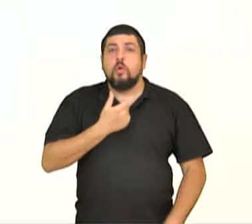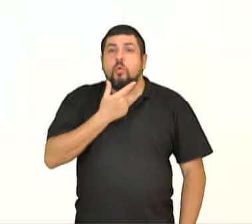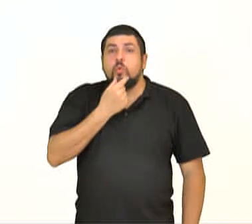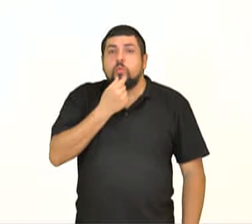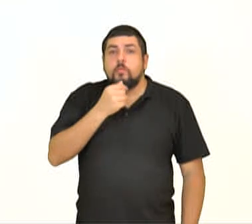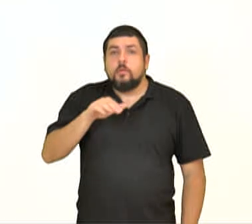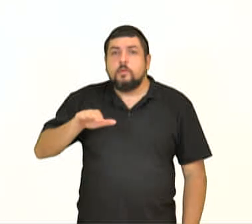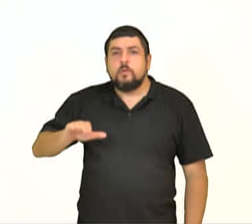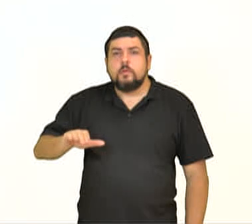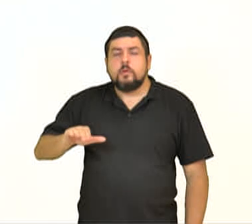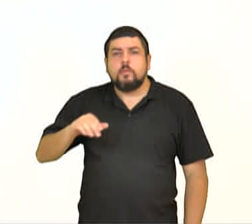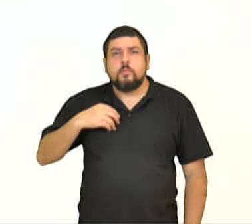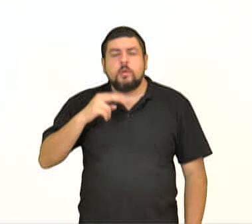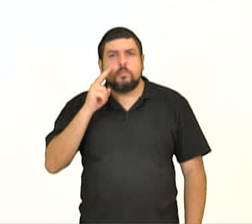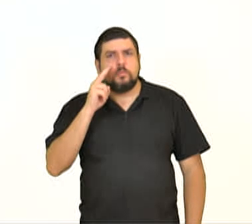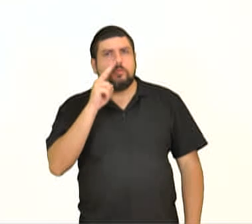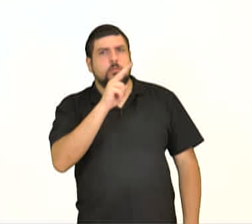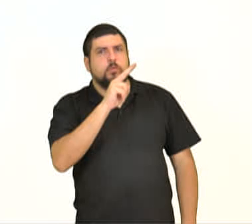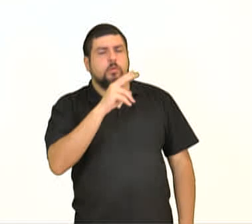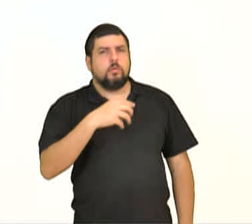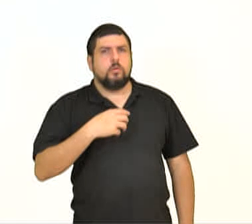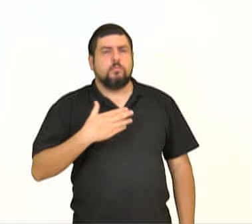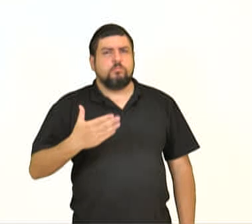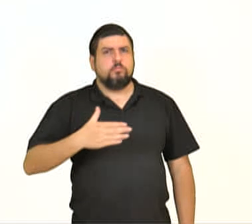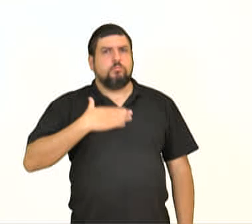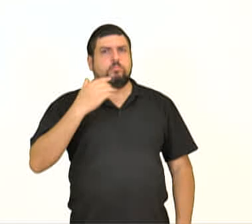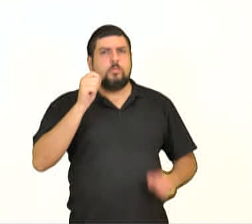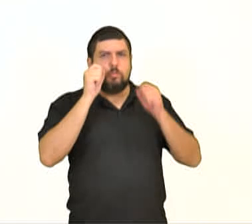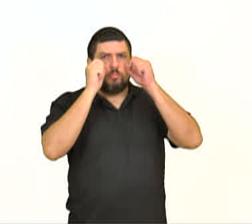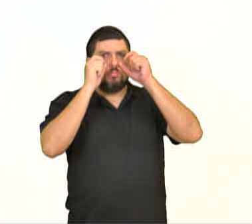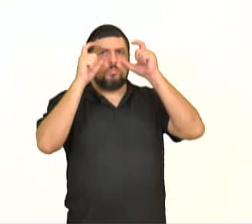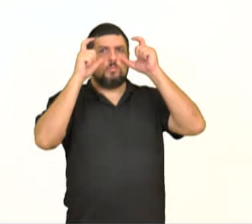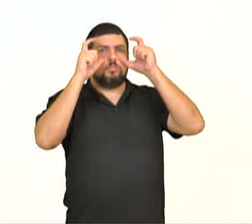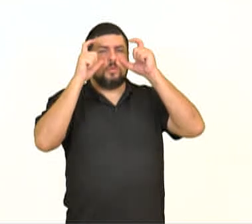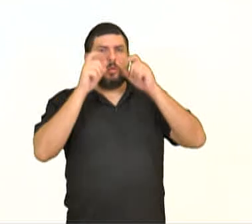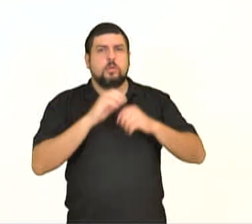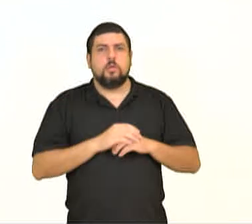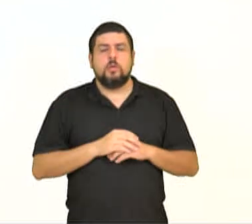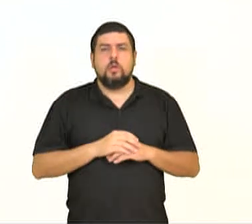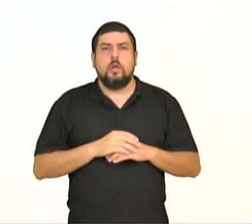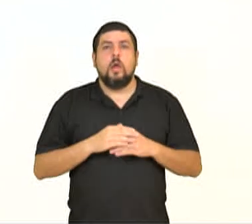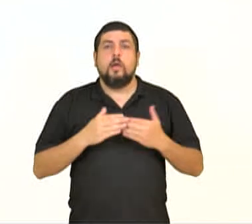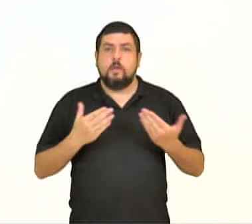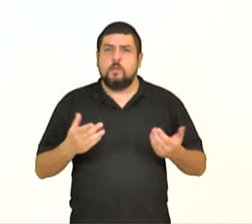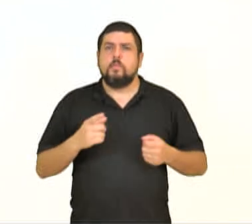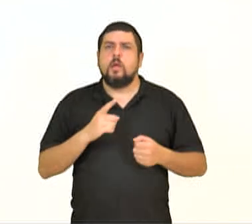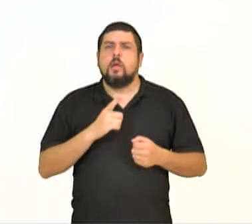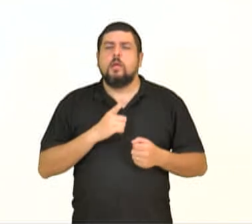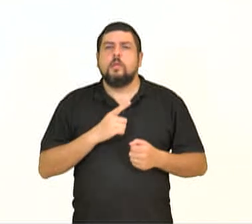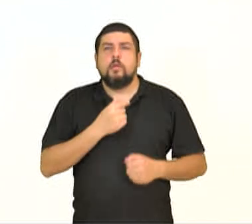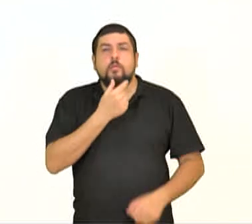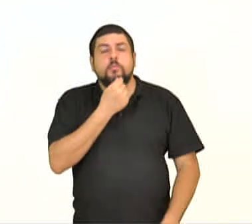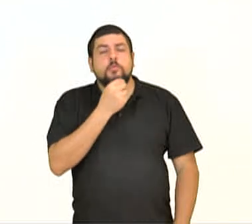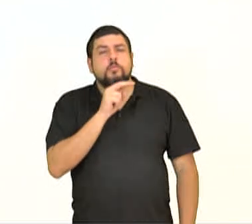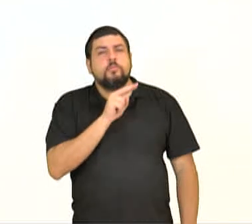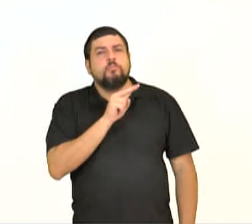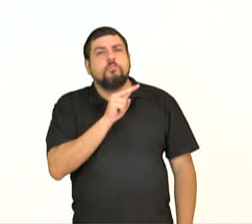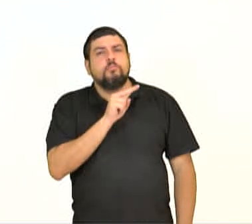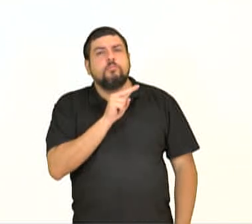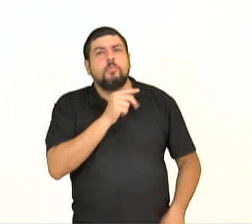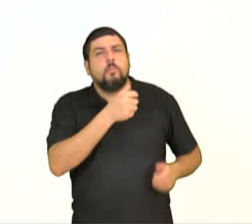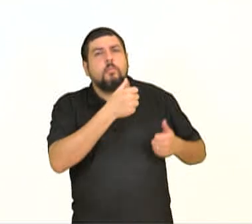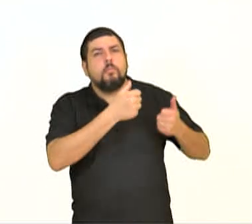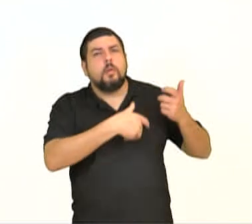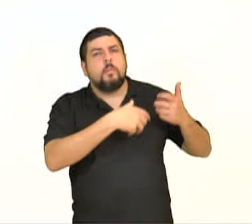talvez ele não esperava essa resposta dela, então tem sim uma quebra de expectativa daquilo que ele esperava, né,